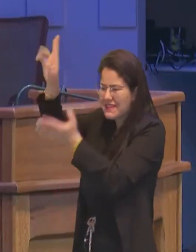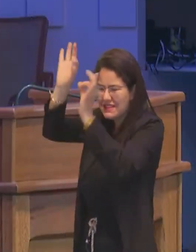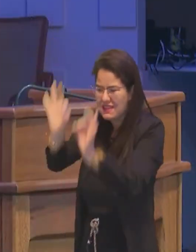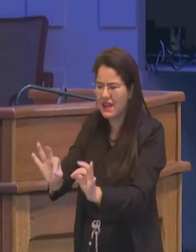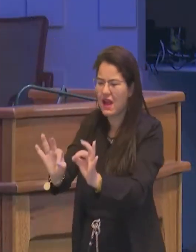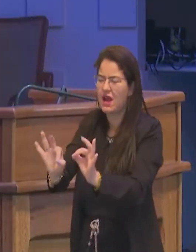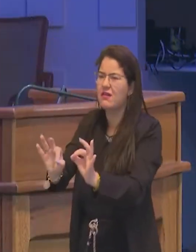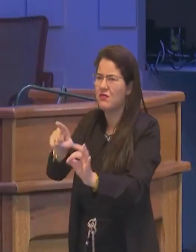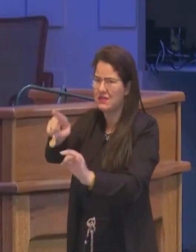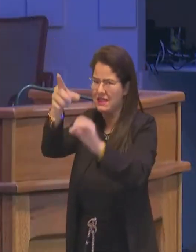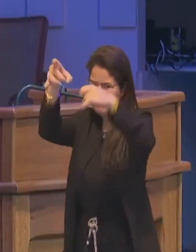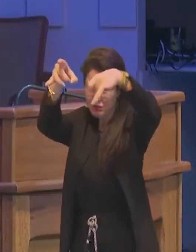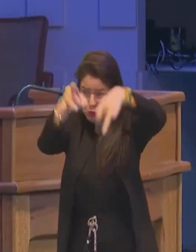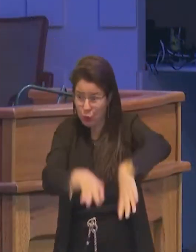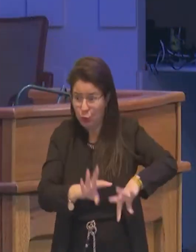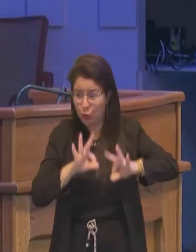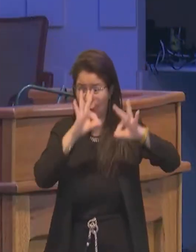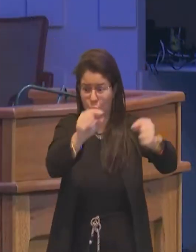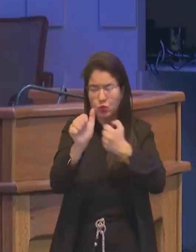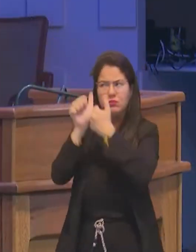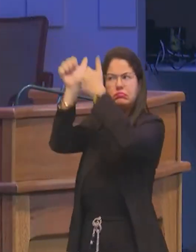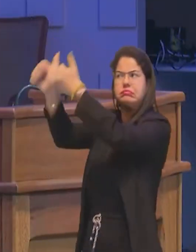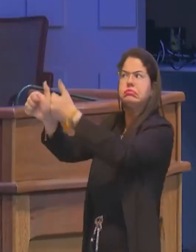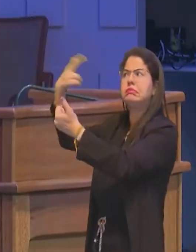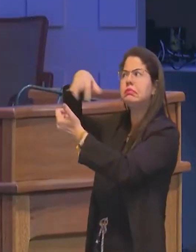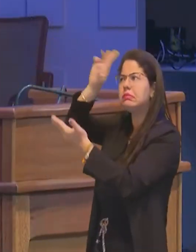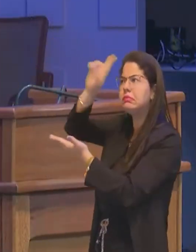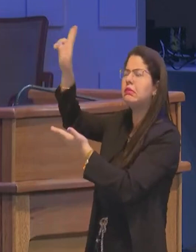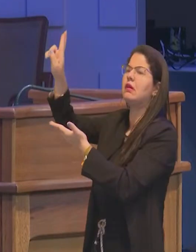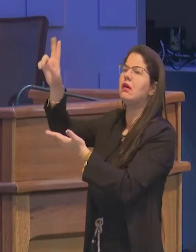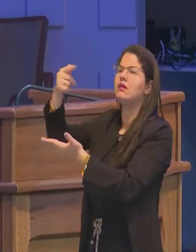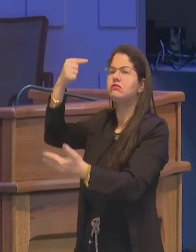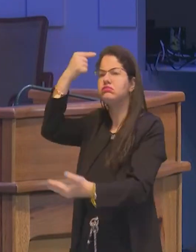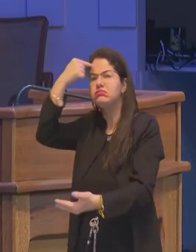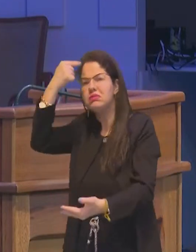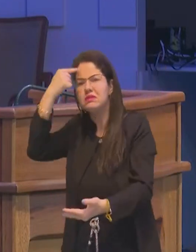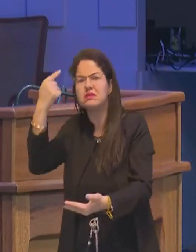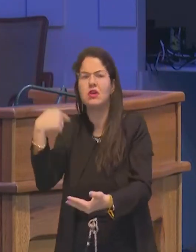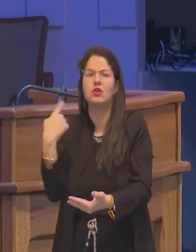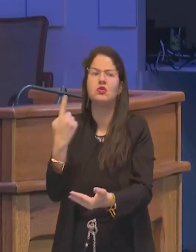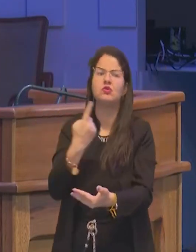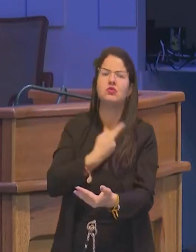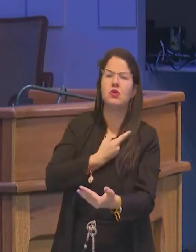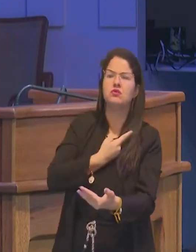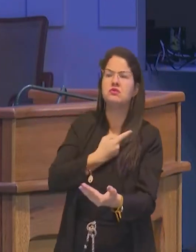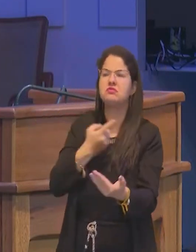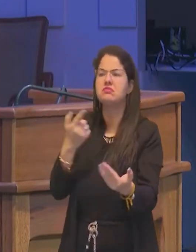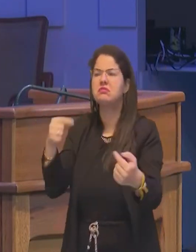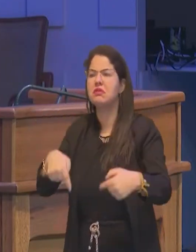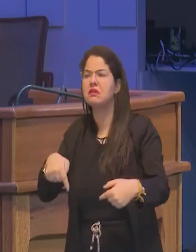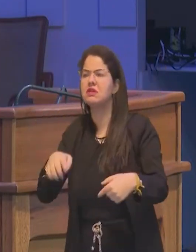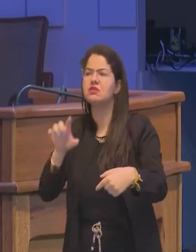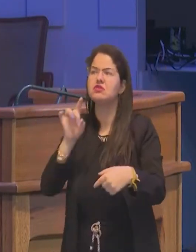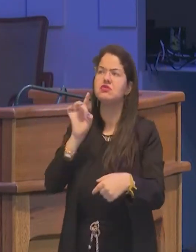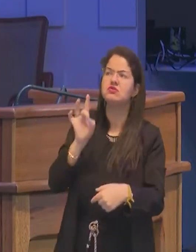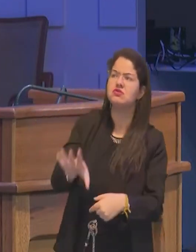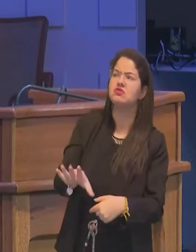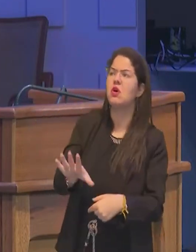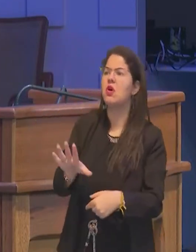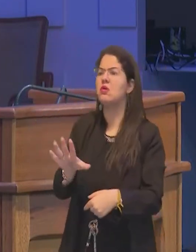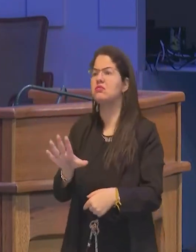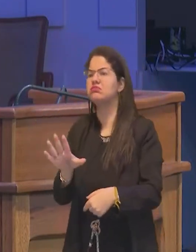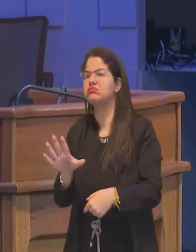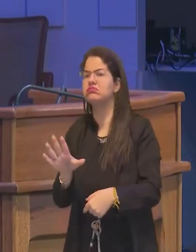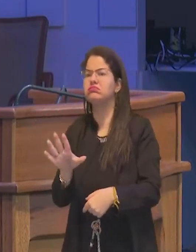por Ele? Será que o que a gente está fazendo aqui não é simplesmente por um zelo que nós temos em